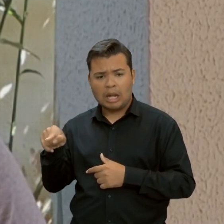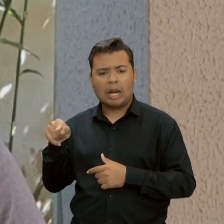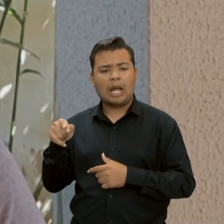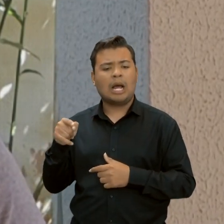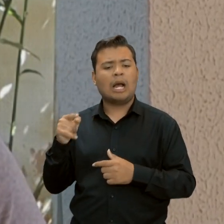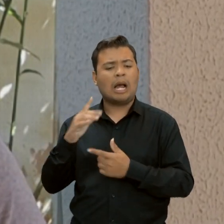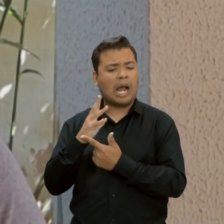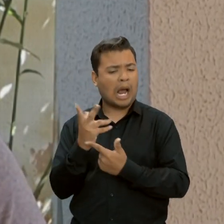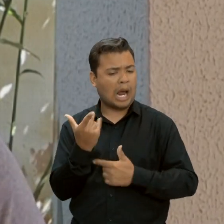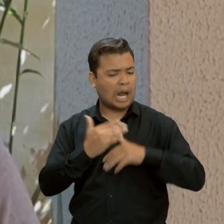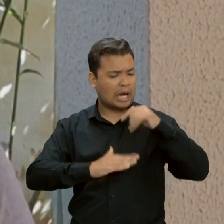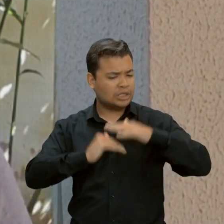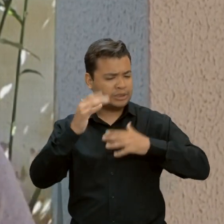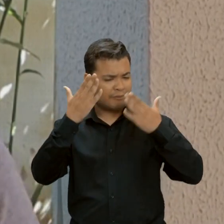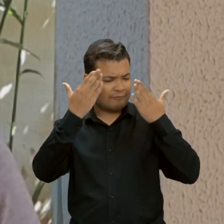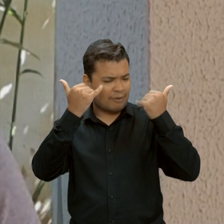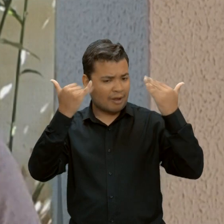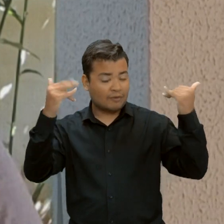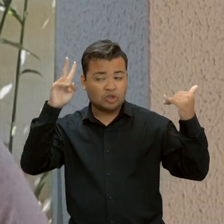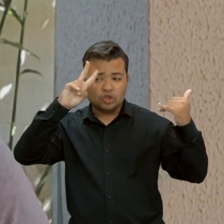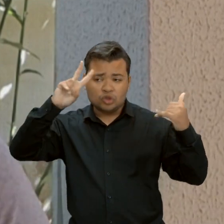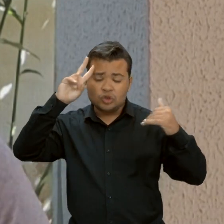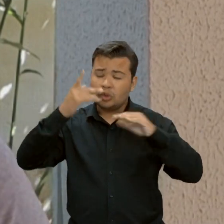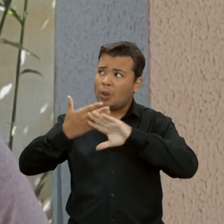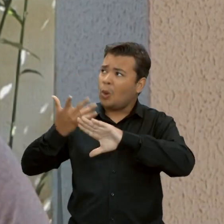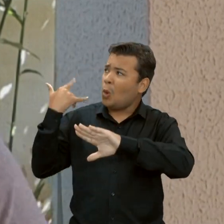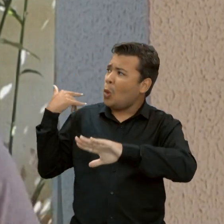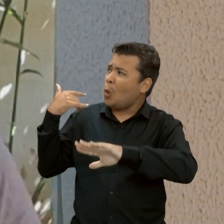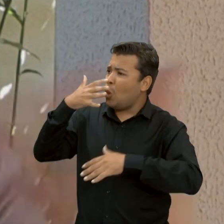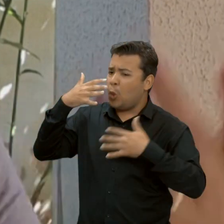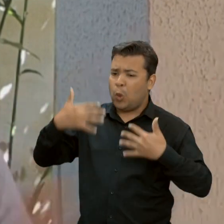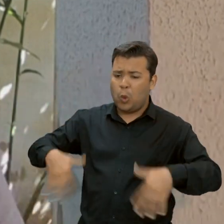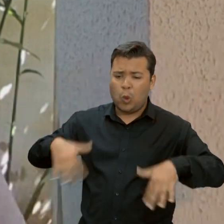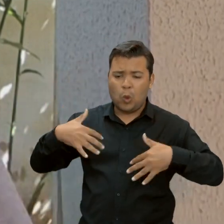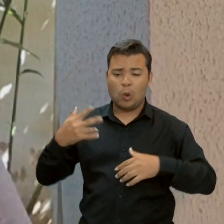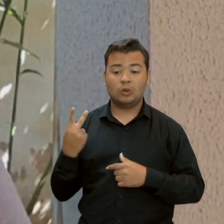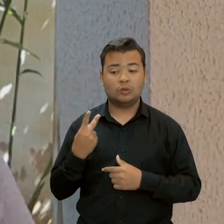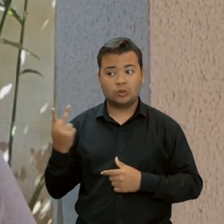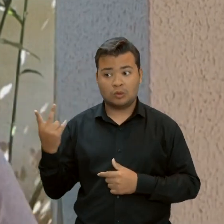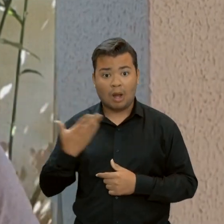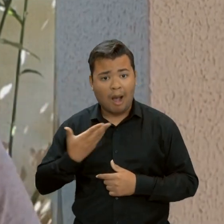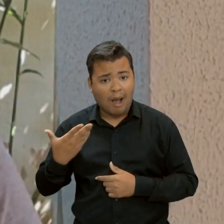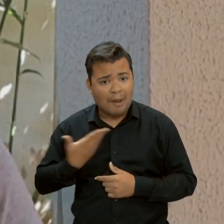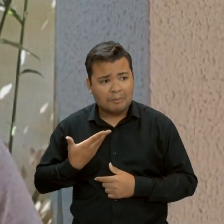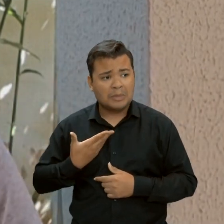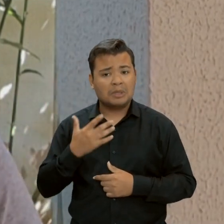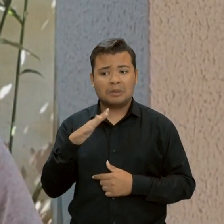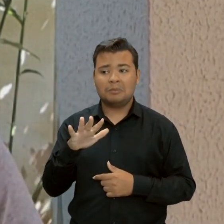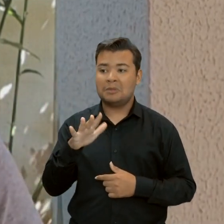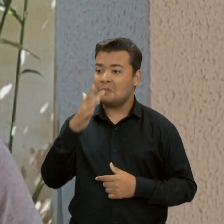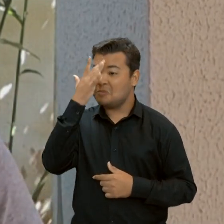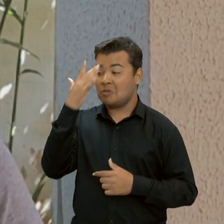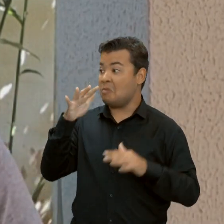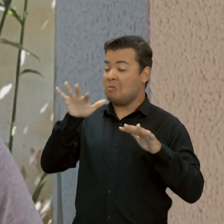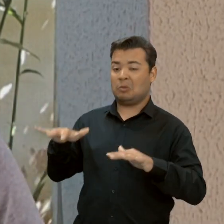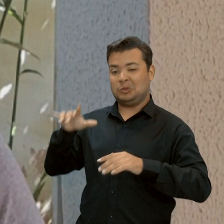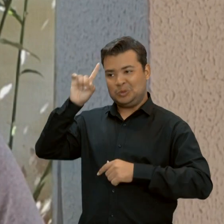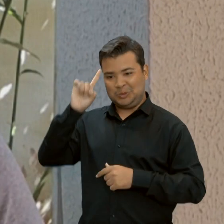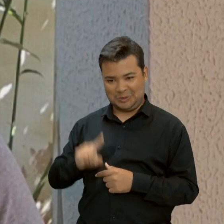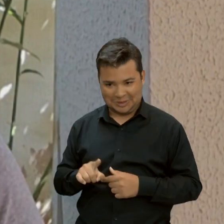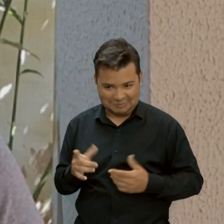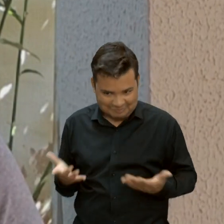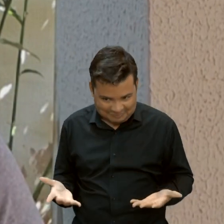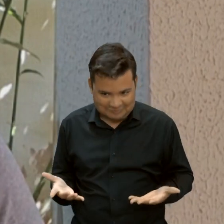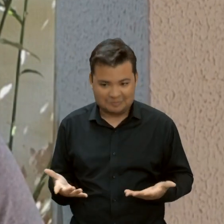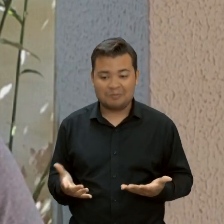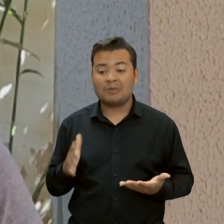grande história. E nós começamos juntas, e somos amigas, e pouca gente sabe disso. Então, vai ser um encontro bem bacana, assim,